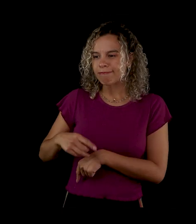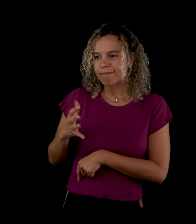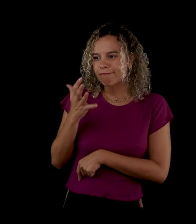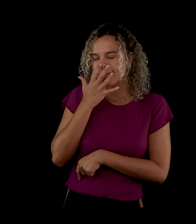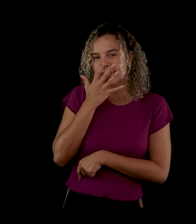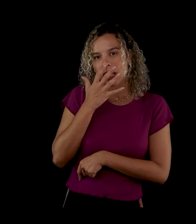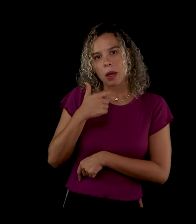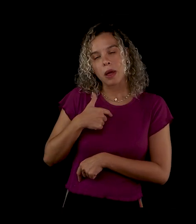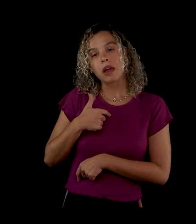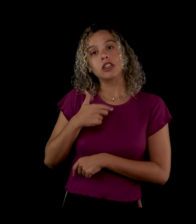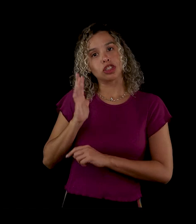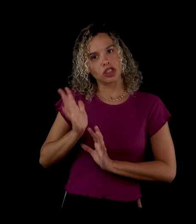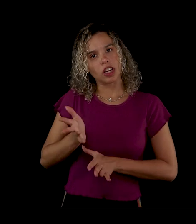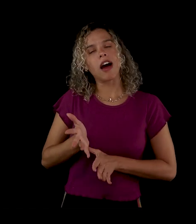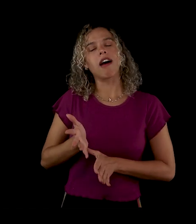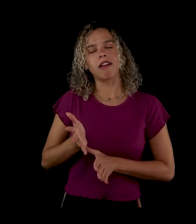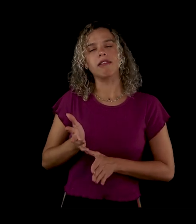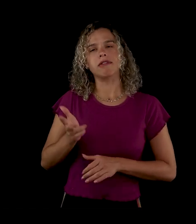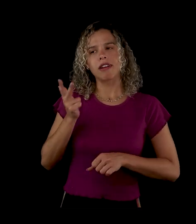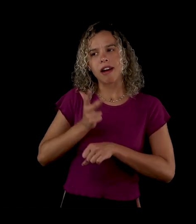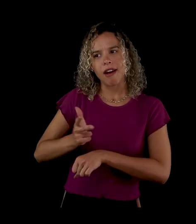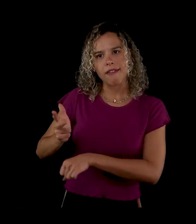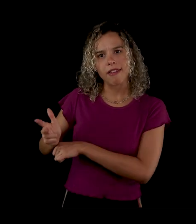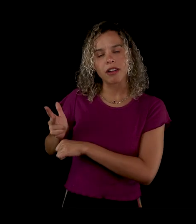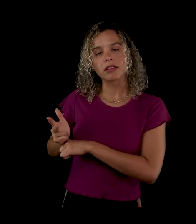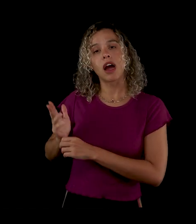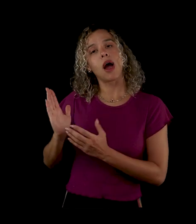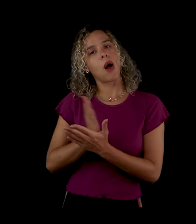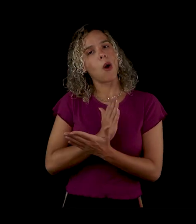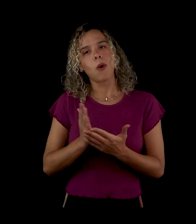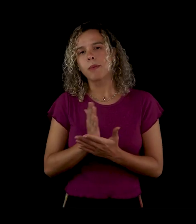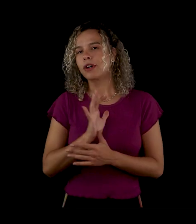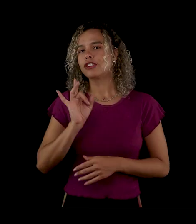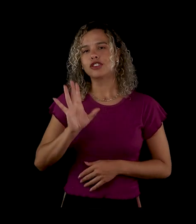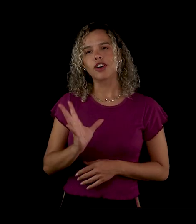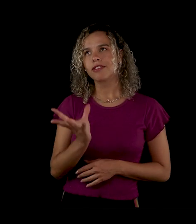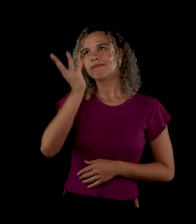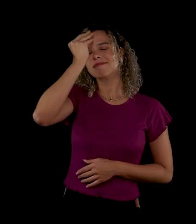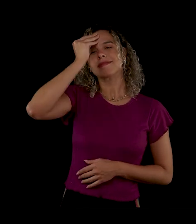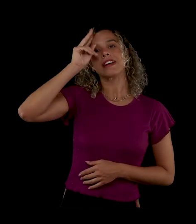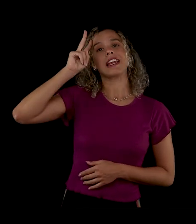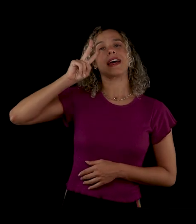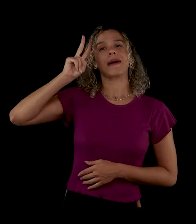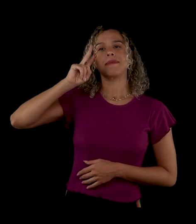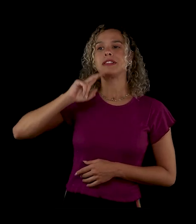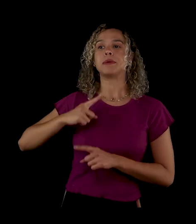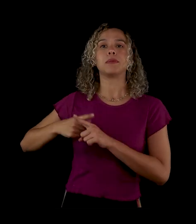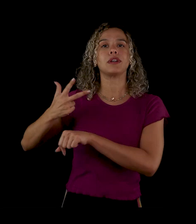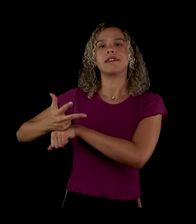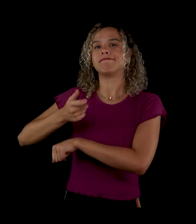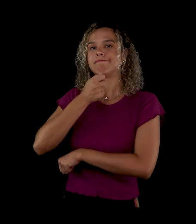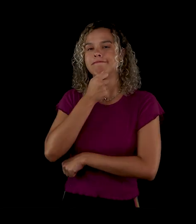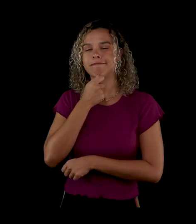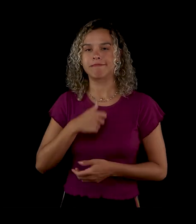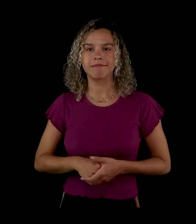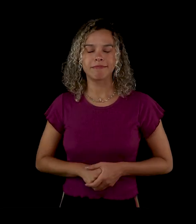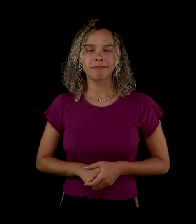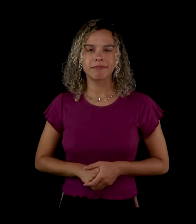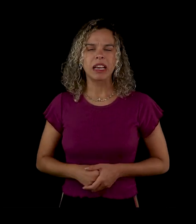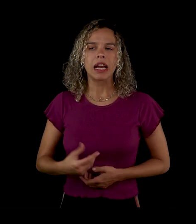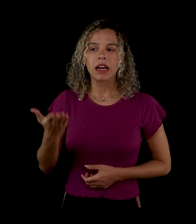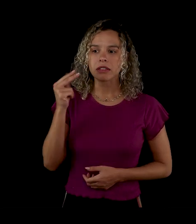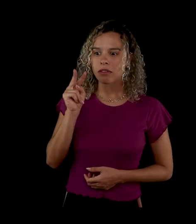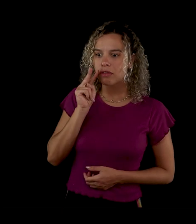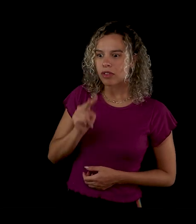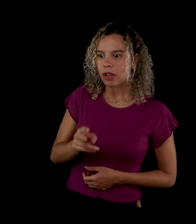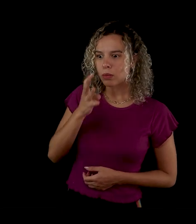Pelé foram gravadas. Outras ficaram retidas na memória de quem viu. O que